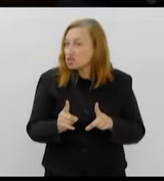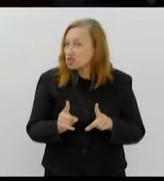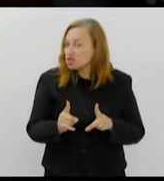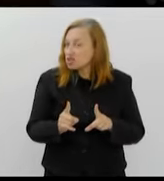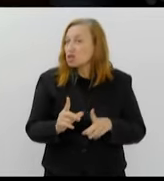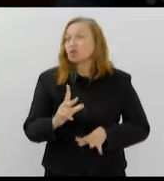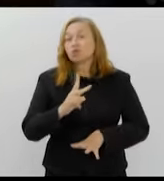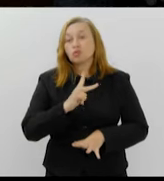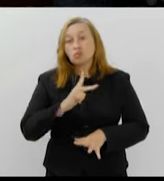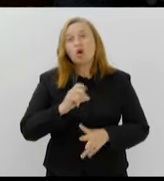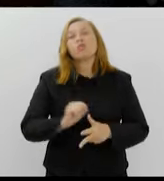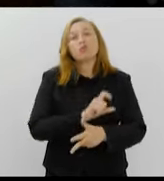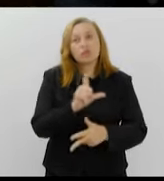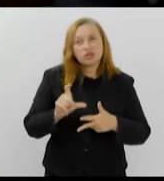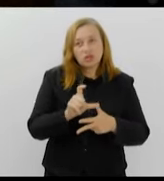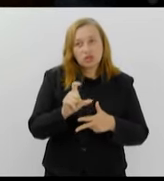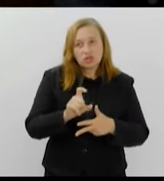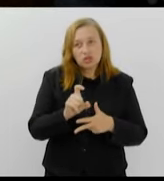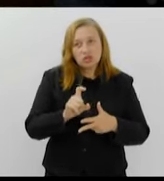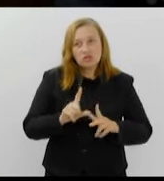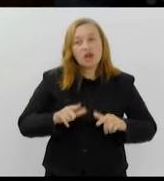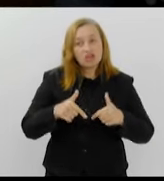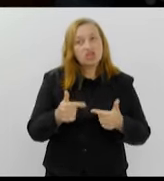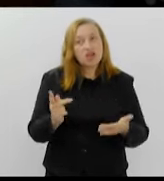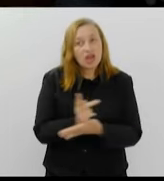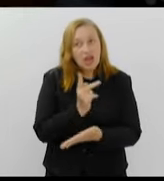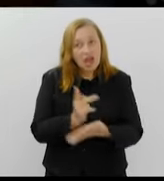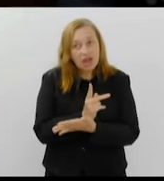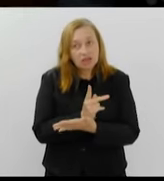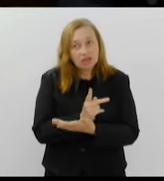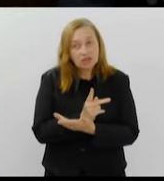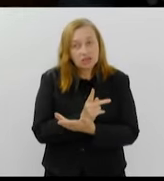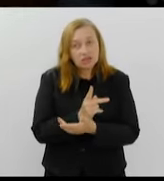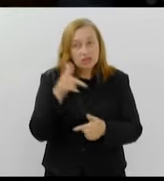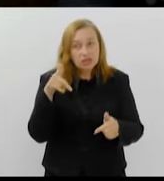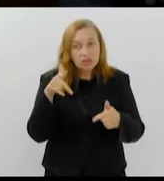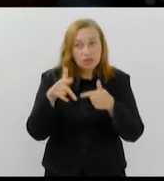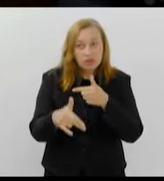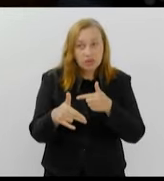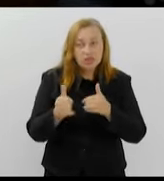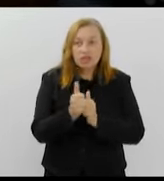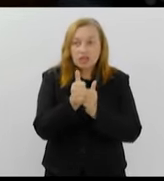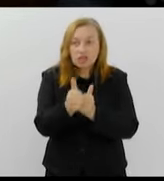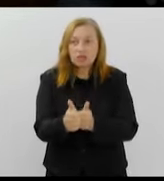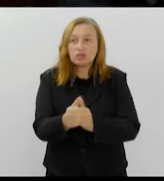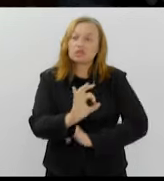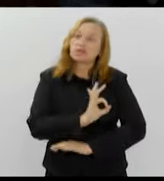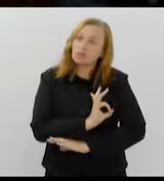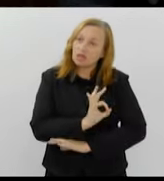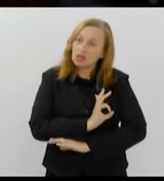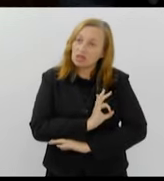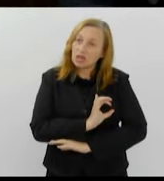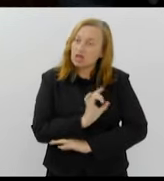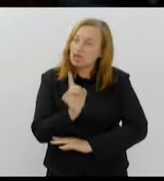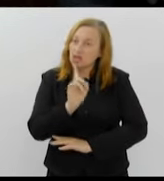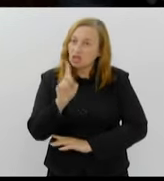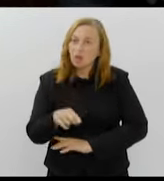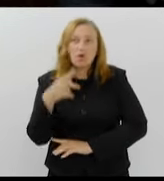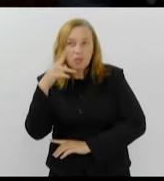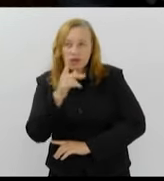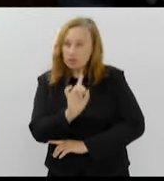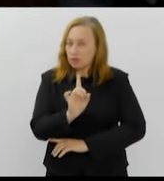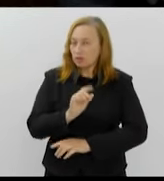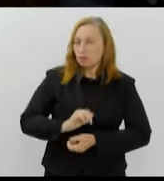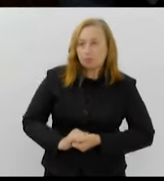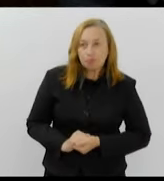do próprio Poder Executivo que tentam interferir na condução das Polícias e não é o Parlamento que faz isso